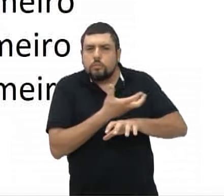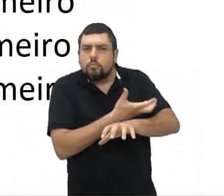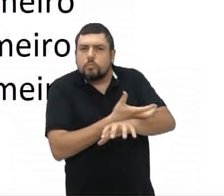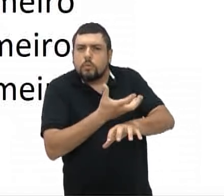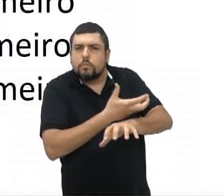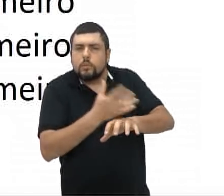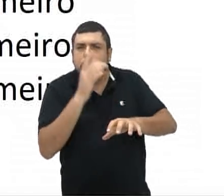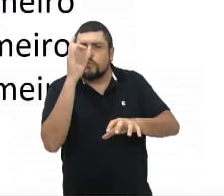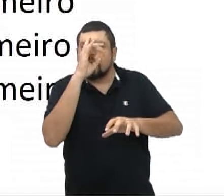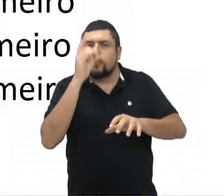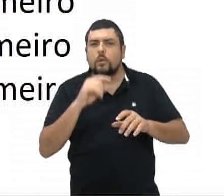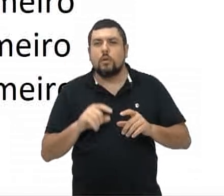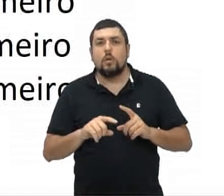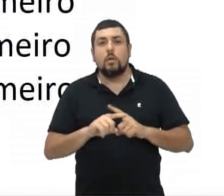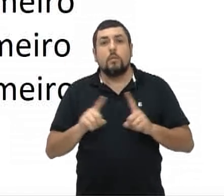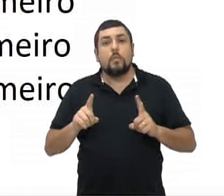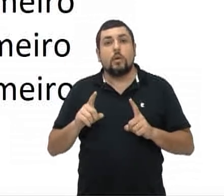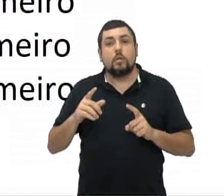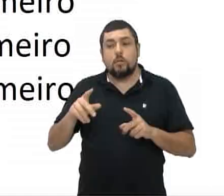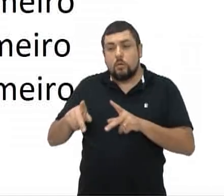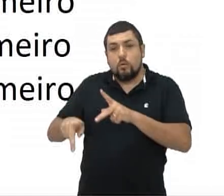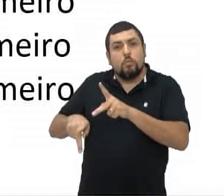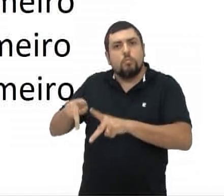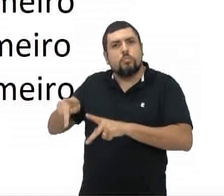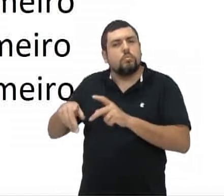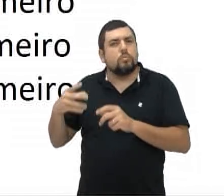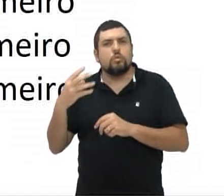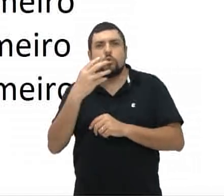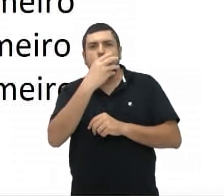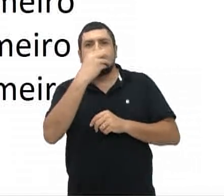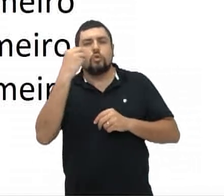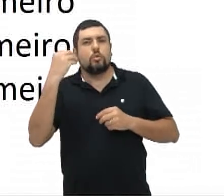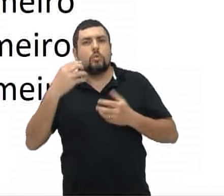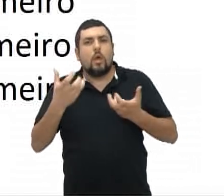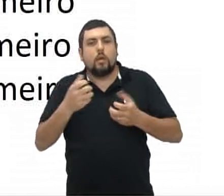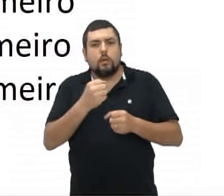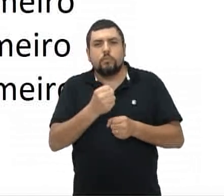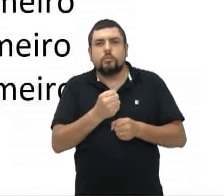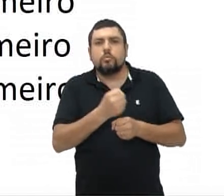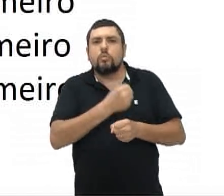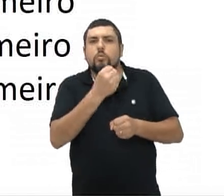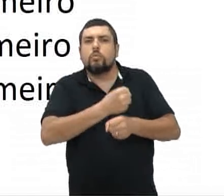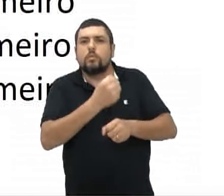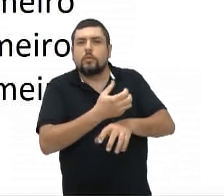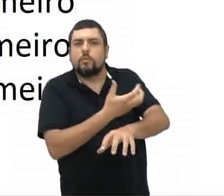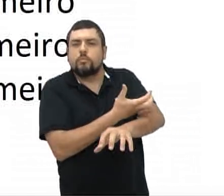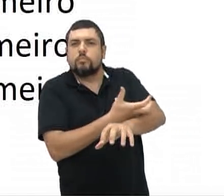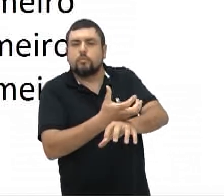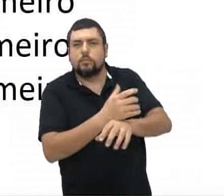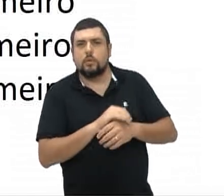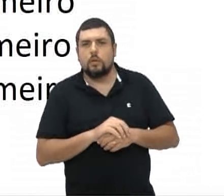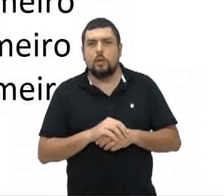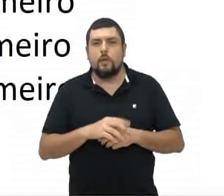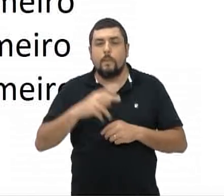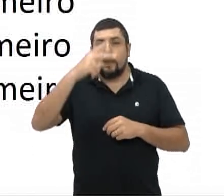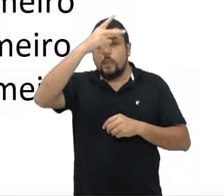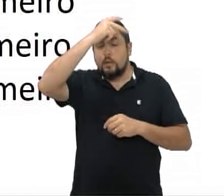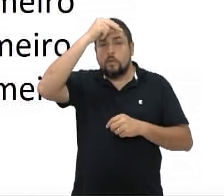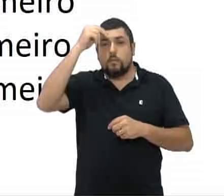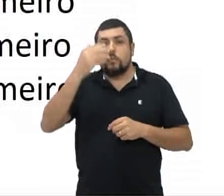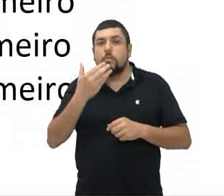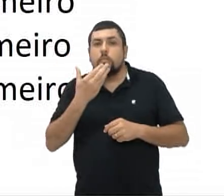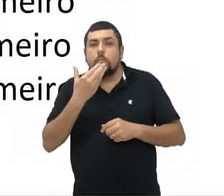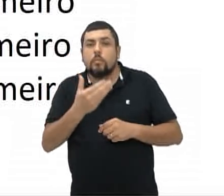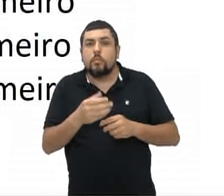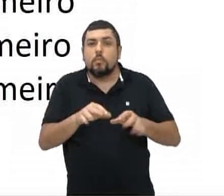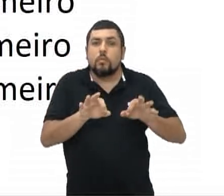grande entusiasmo que causou em toda a população da cidade, o prefeito solicitou para que fizessem um novo